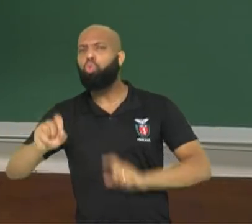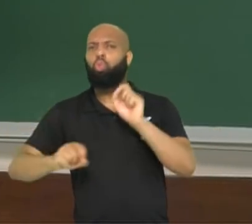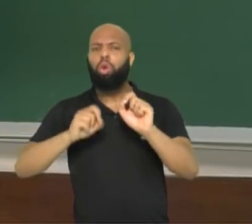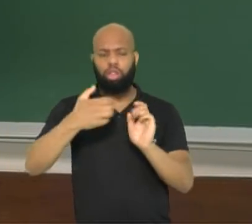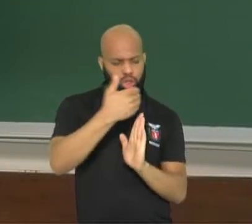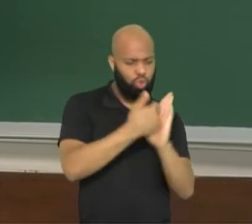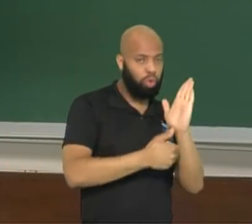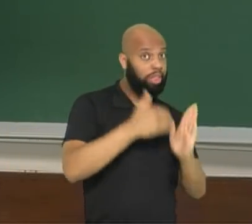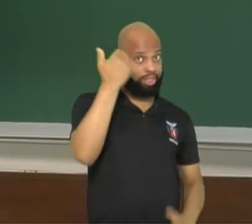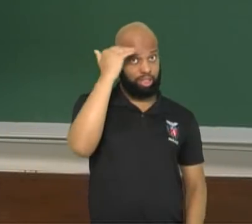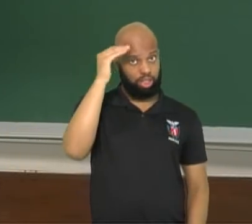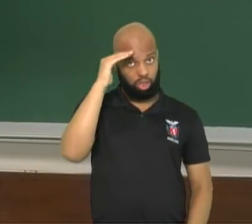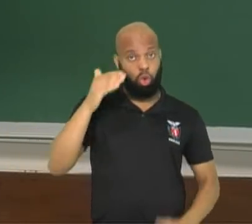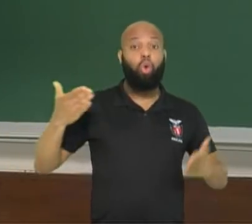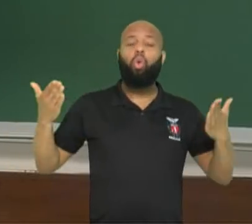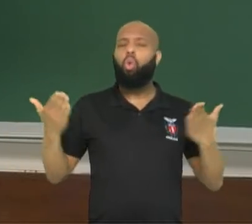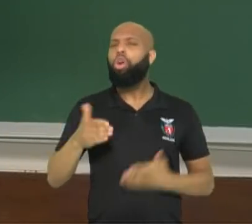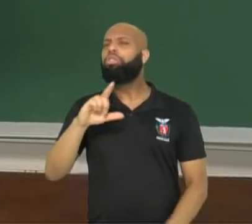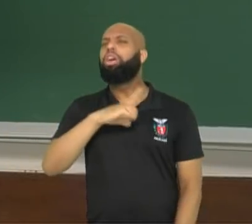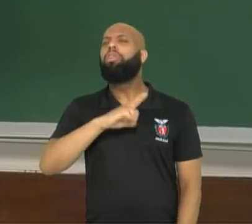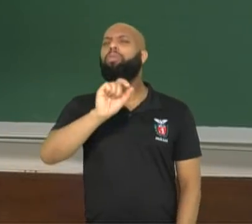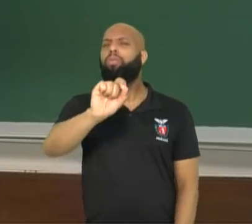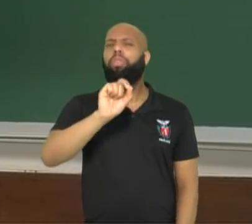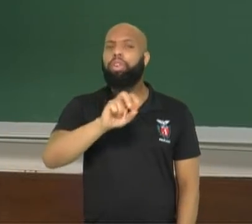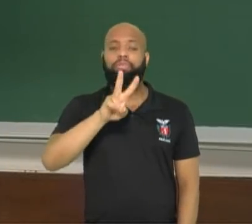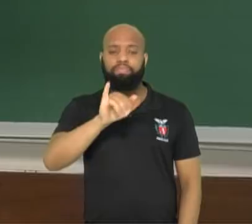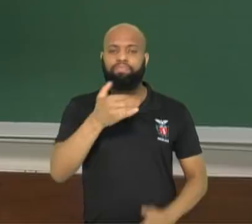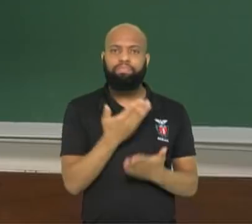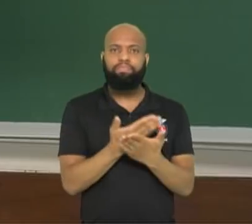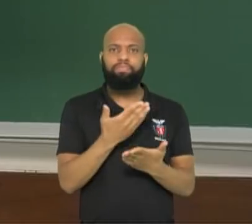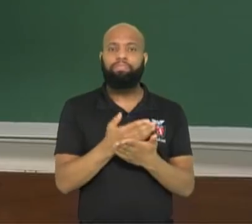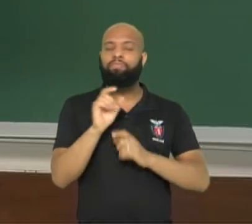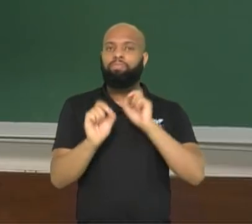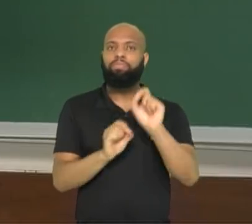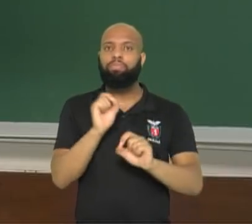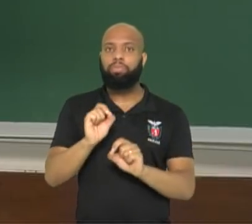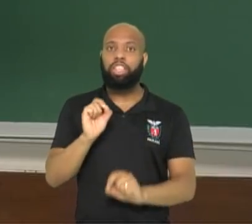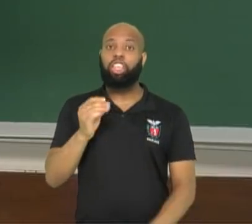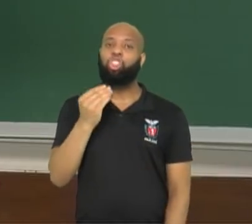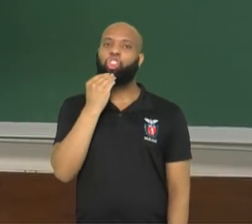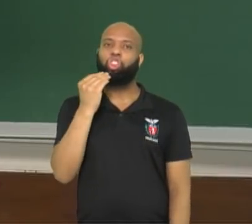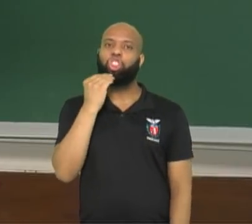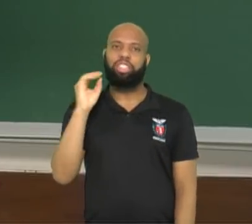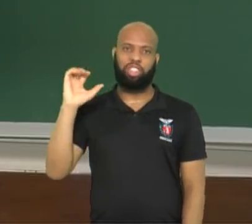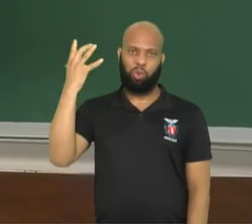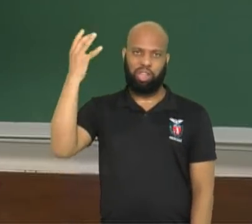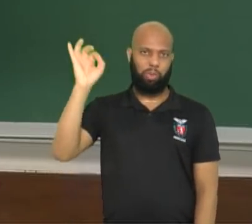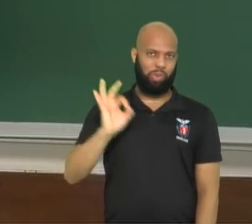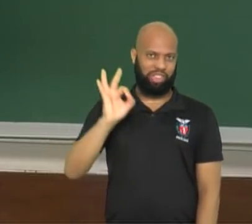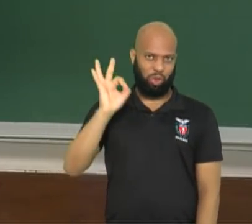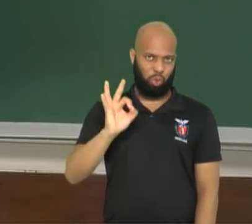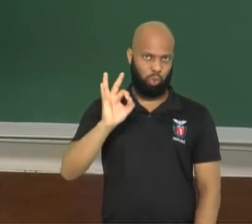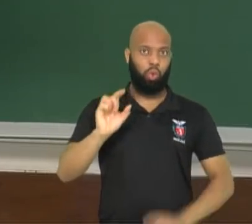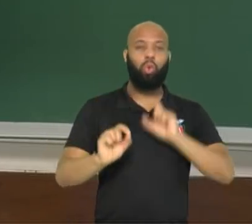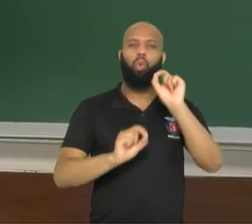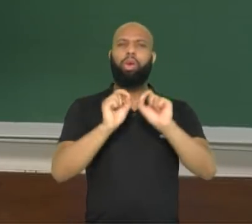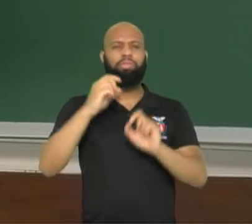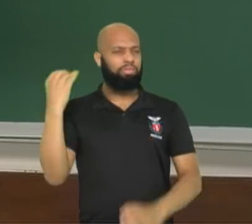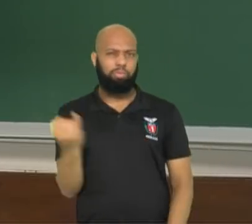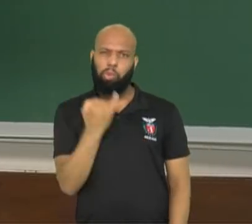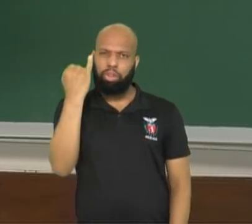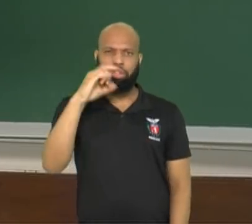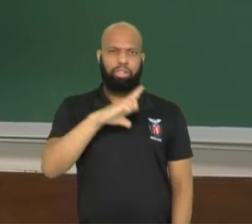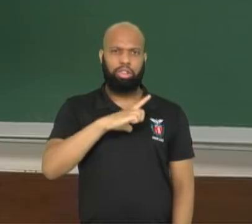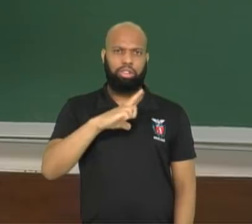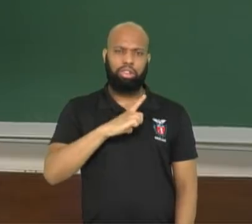um desconto. Na aula de hoje nós vamos falar sobre probabilidade, um assunto muito importante e que